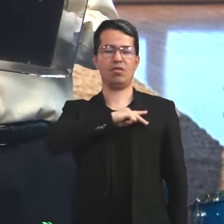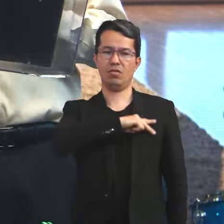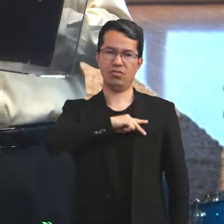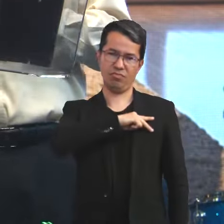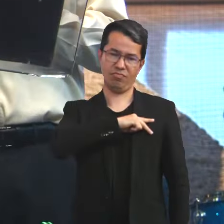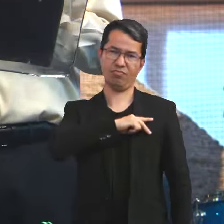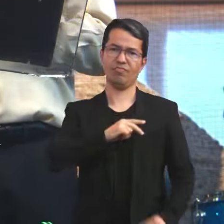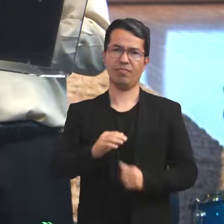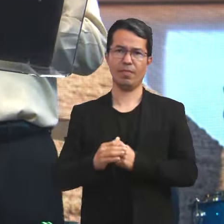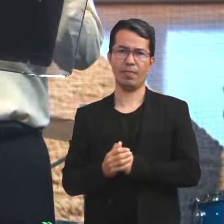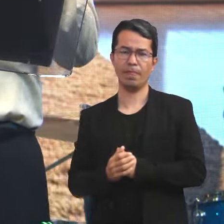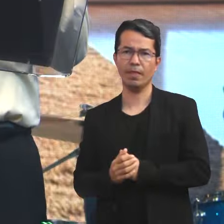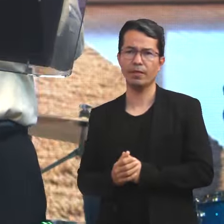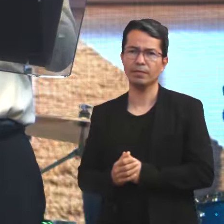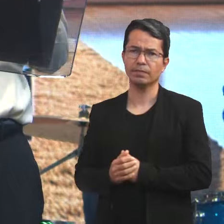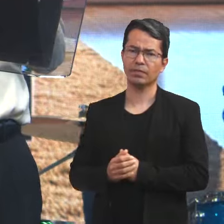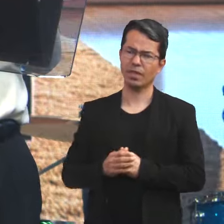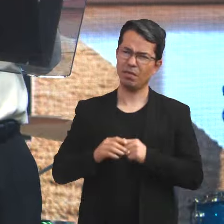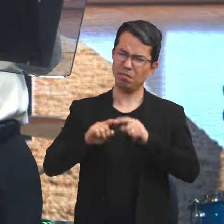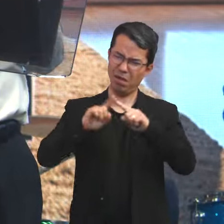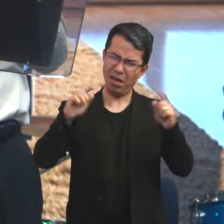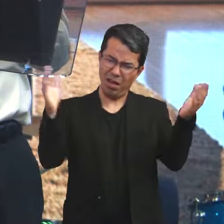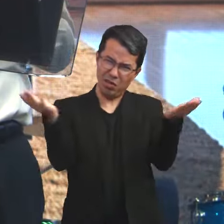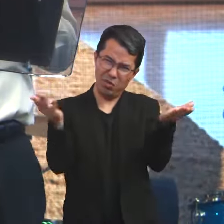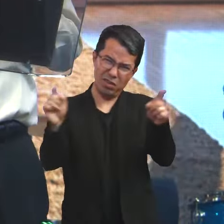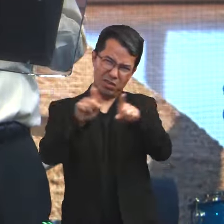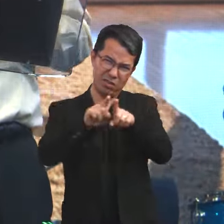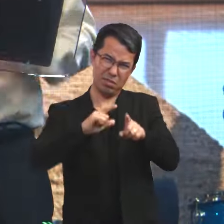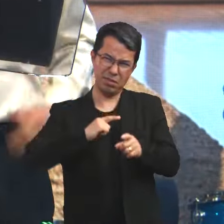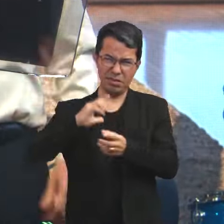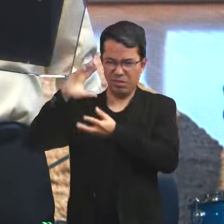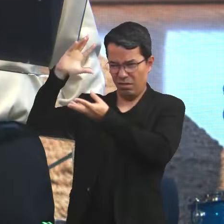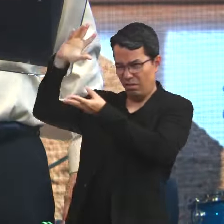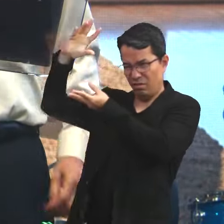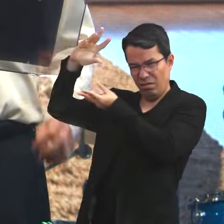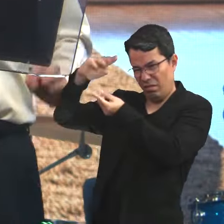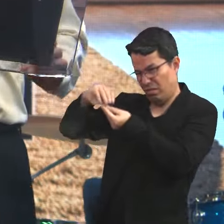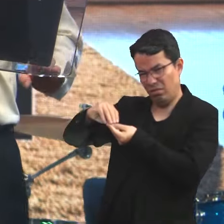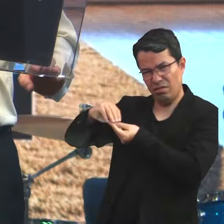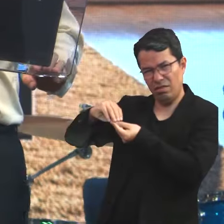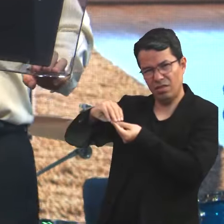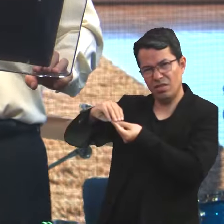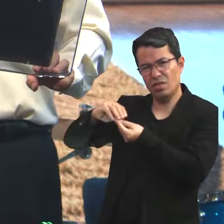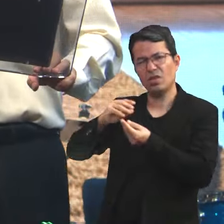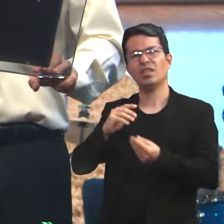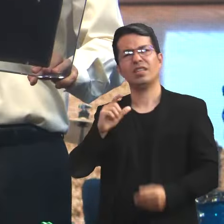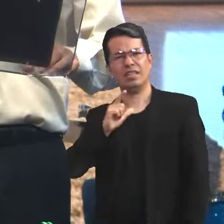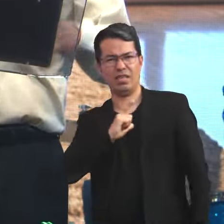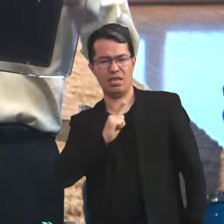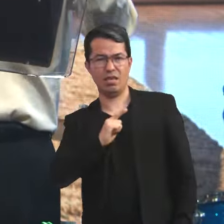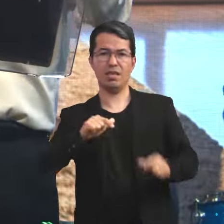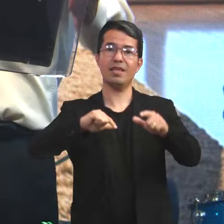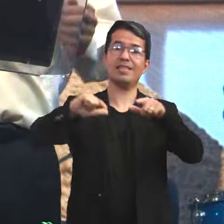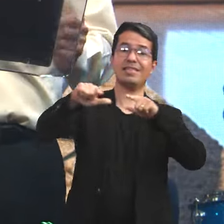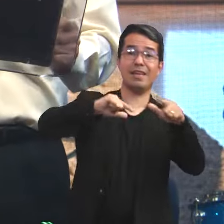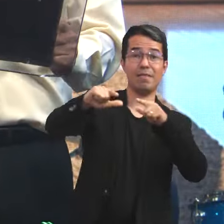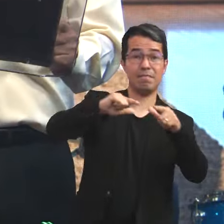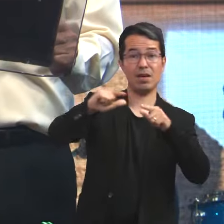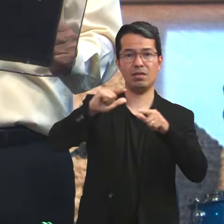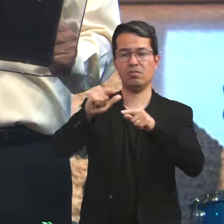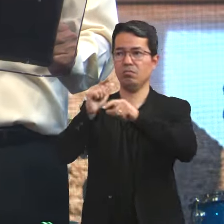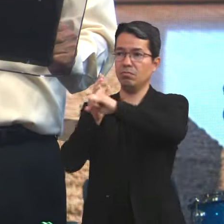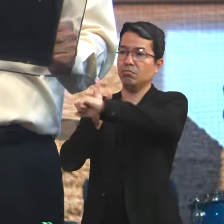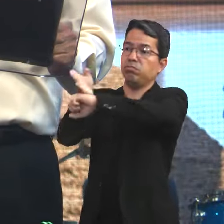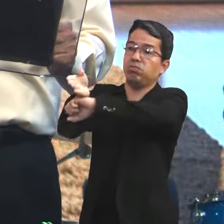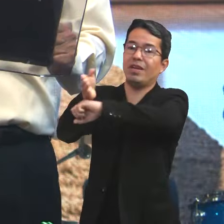e que resele que ele faz é um resumo de que sido trab em C de